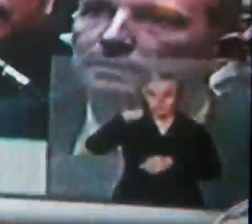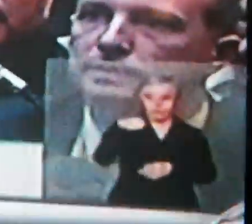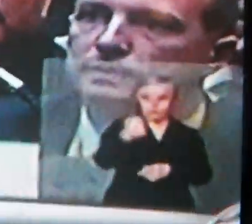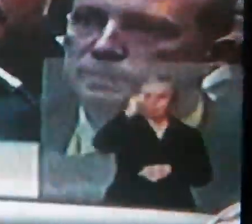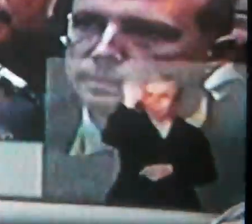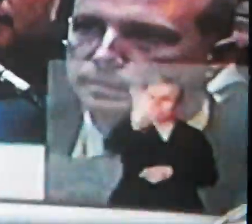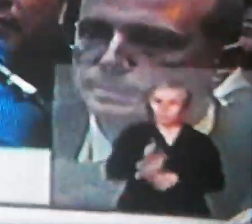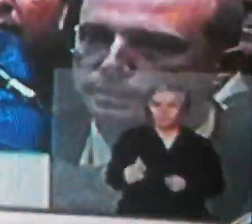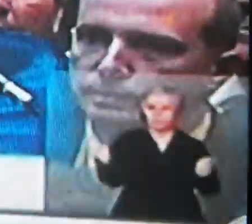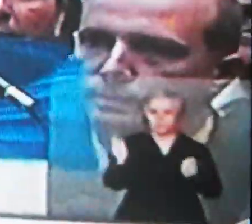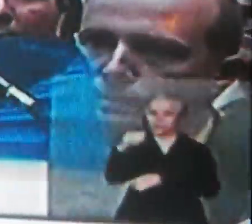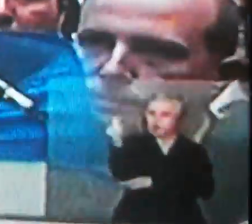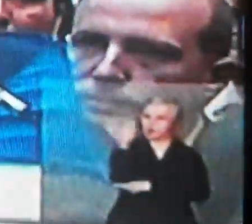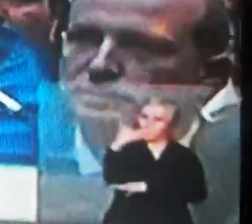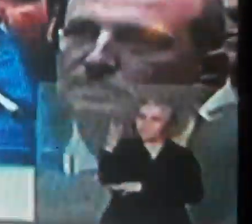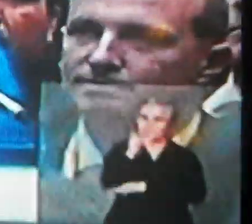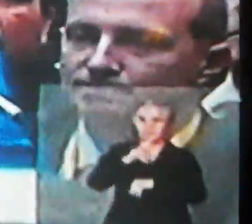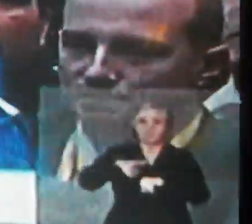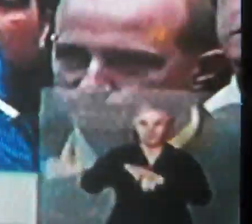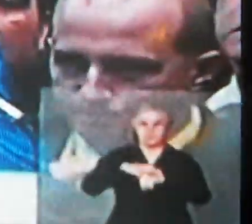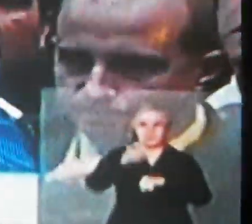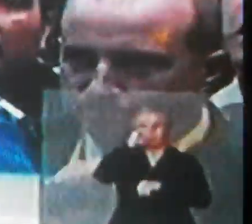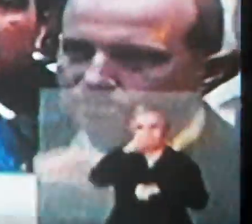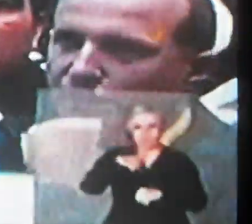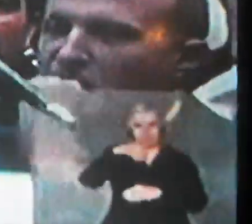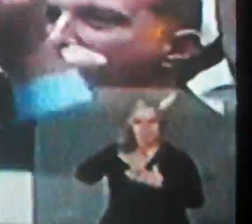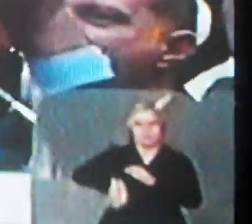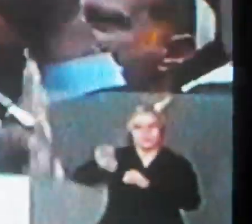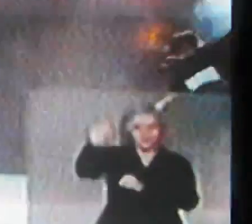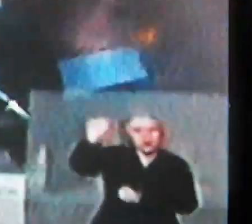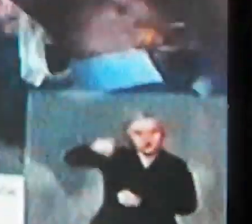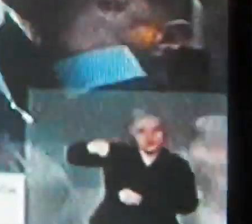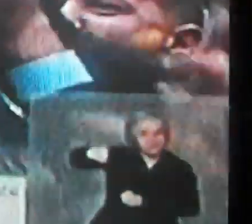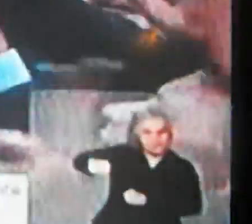volte a ser a bandeira verde e amarela. Eu voto sim!